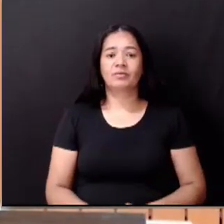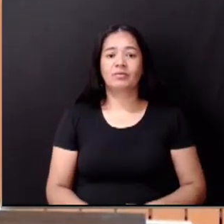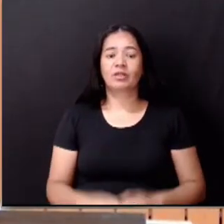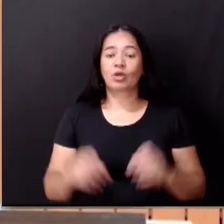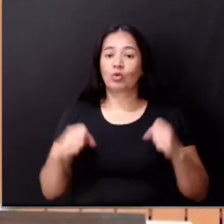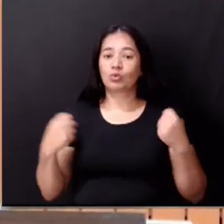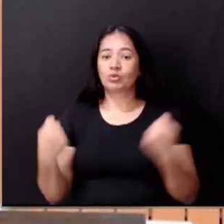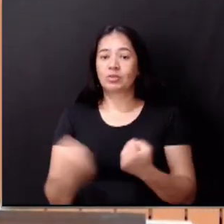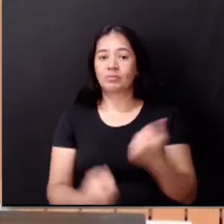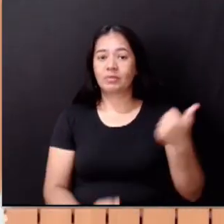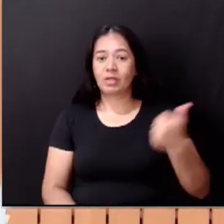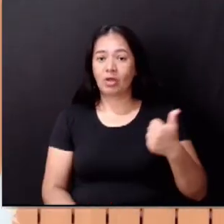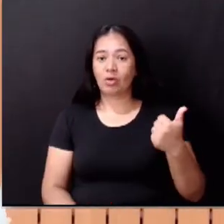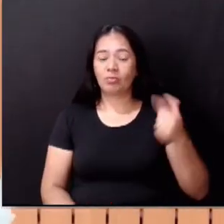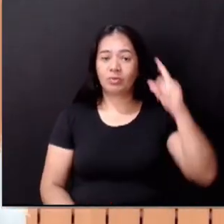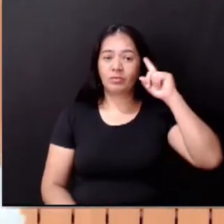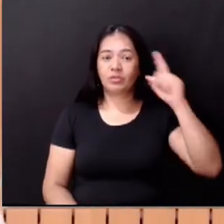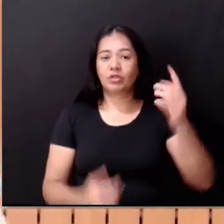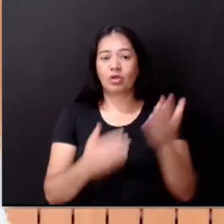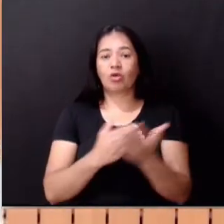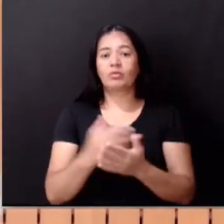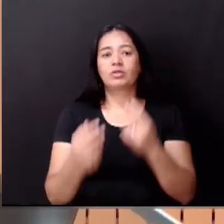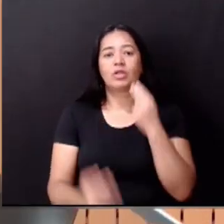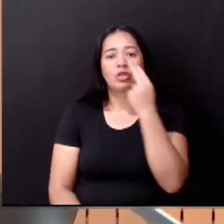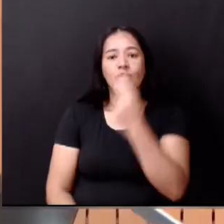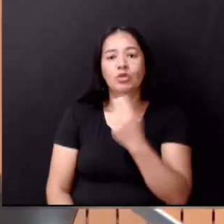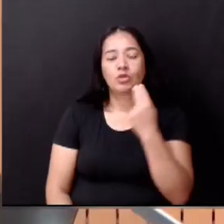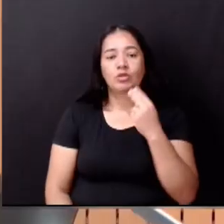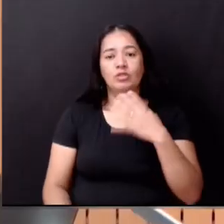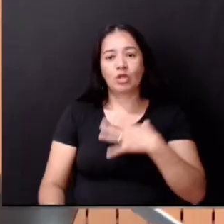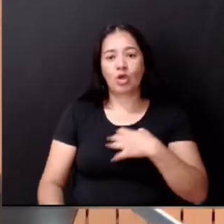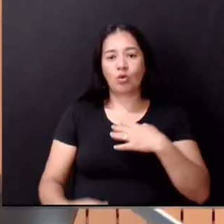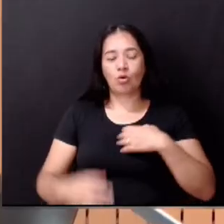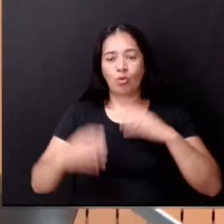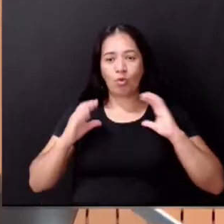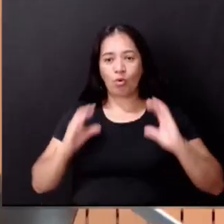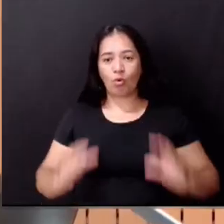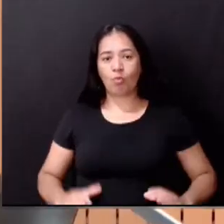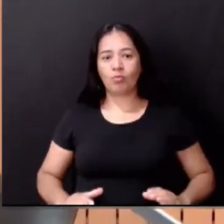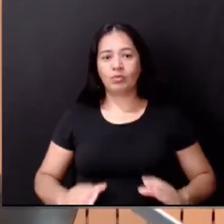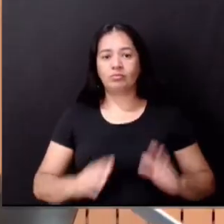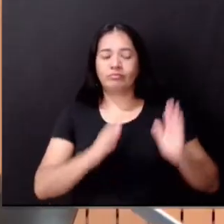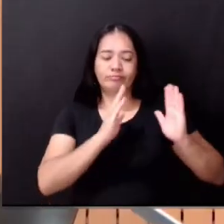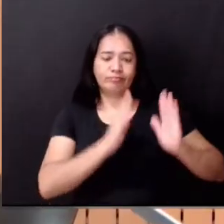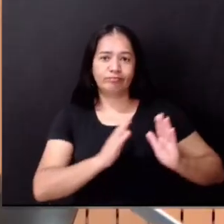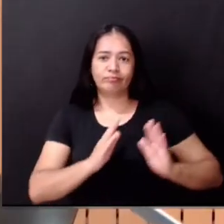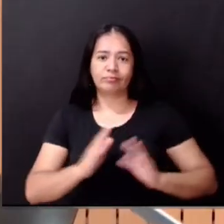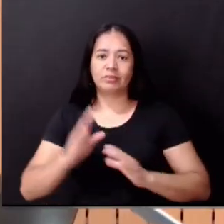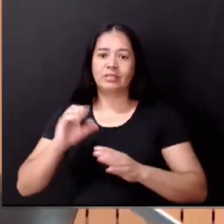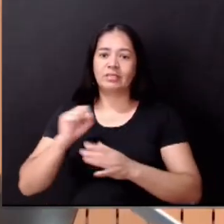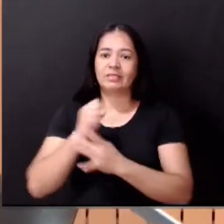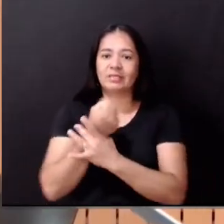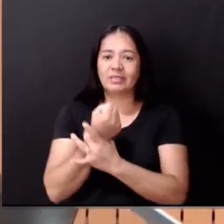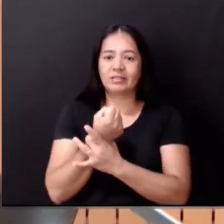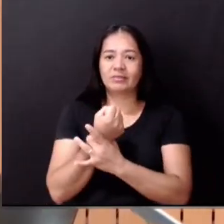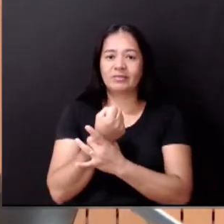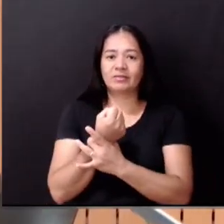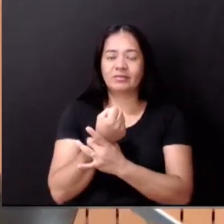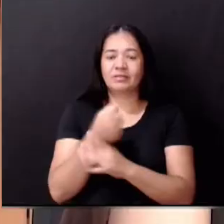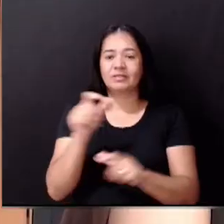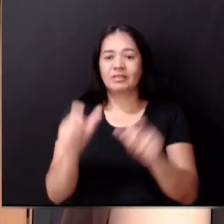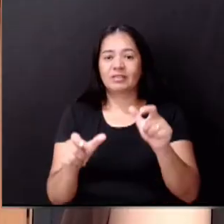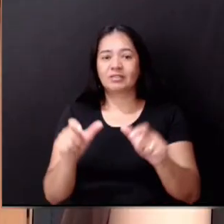palestras sobre nutrição, comportamento e protocolo de segurança daqueles que desenvolveram o espectro